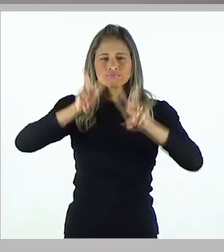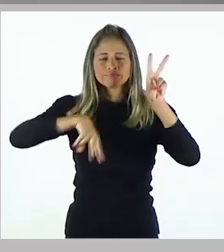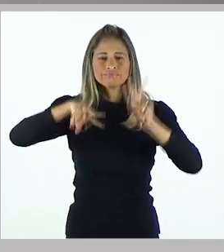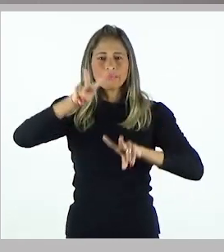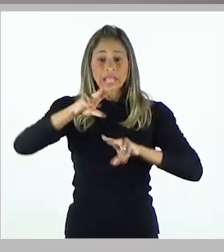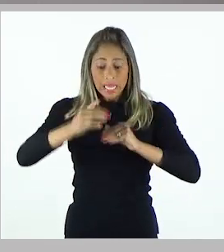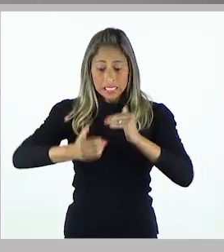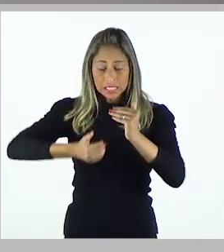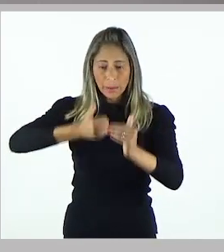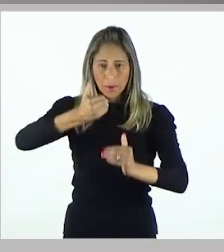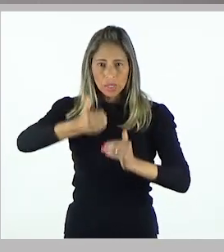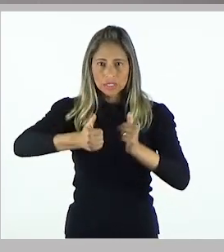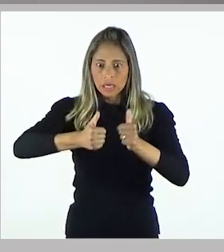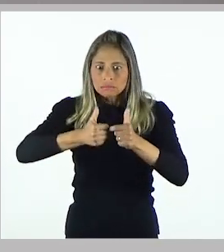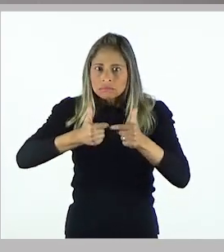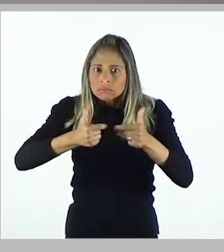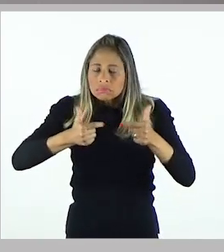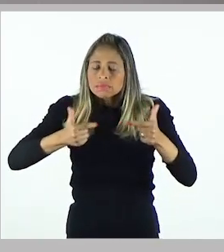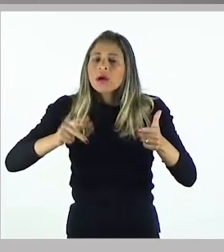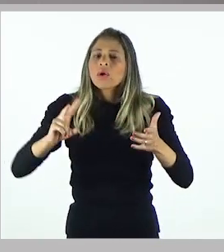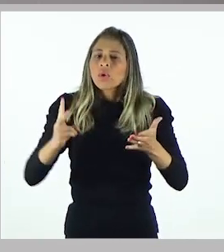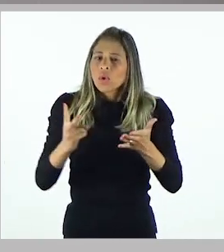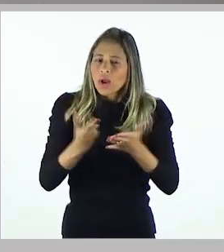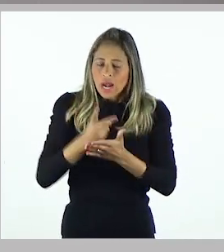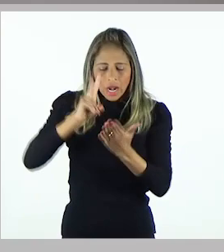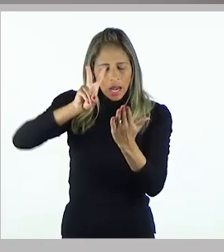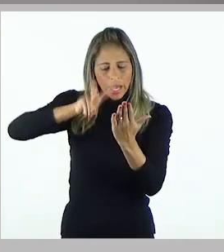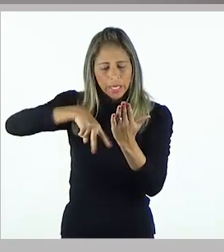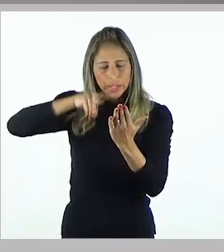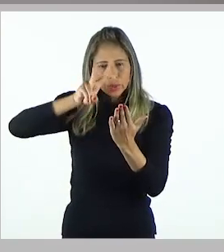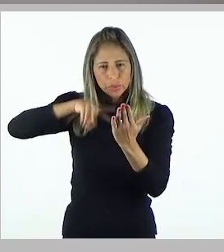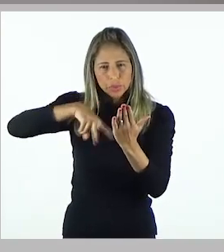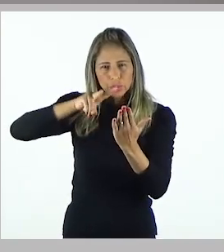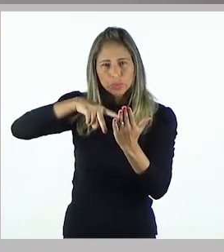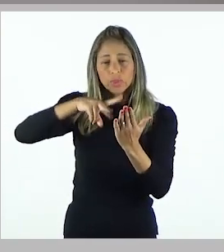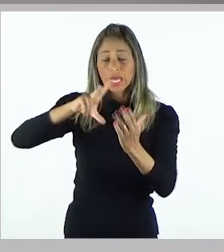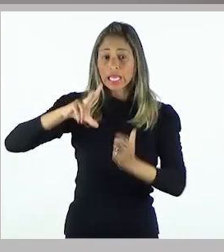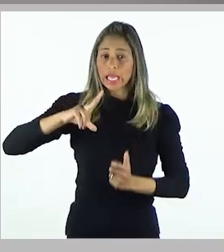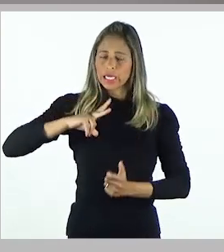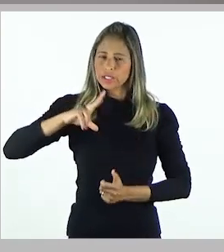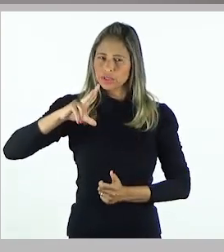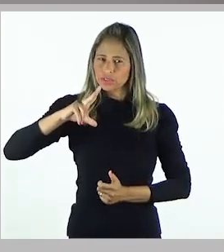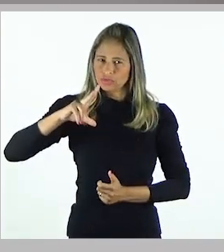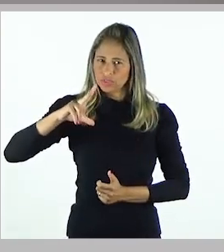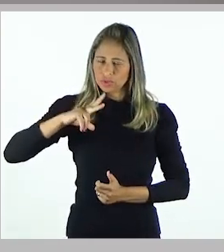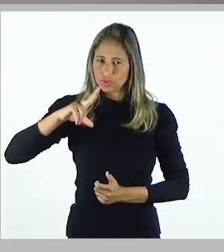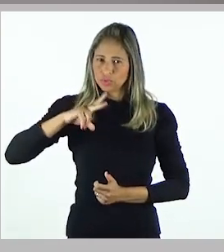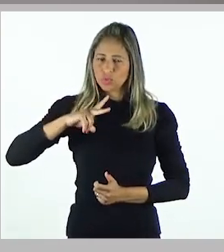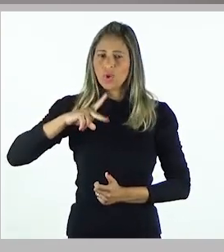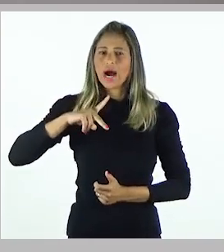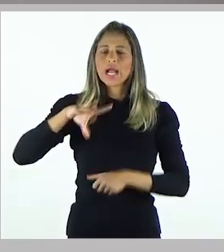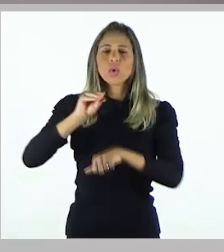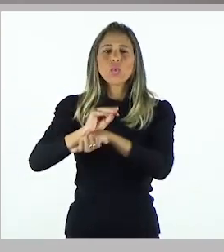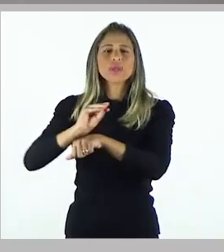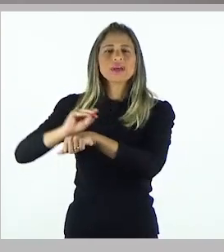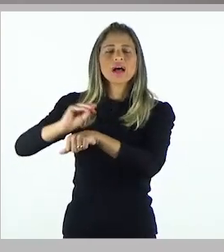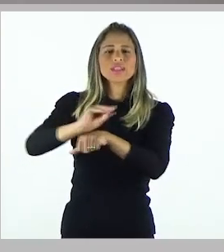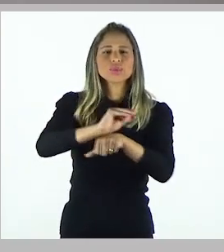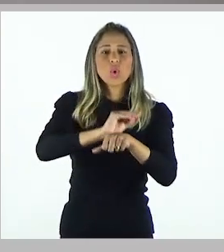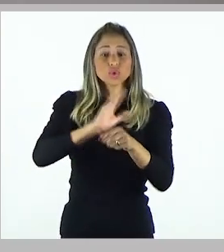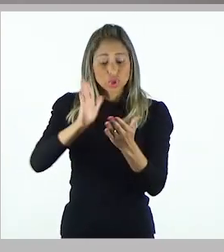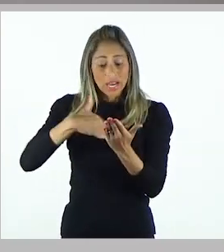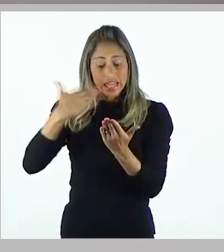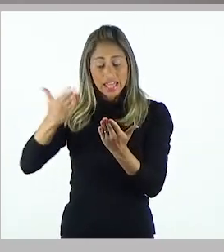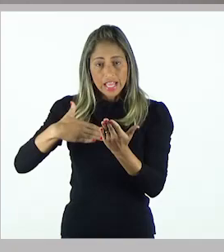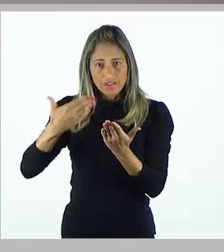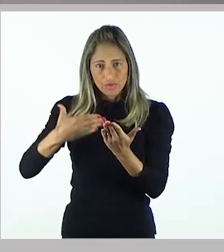análise. Esse processo foi intenso, incluindo leitura individual e análise cuidadosa de